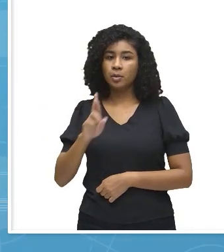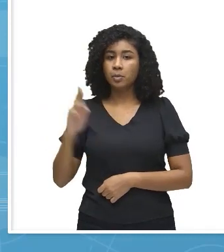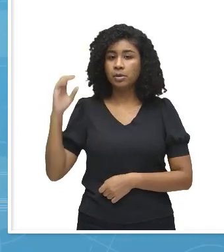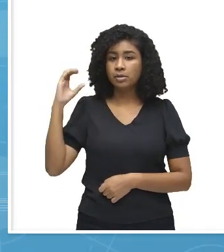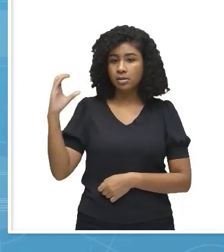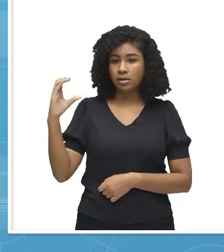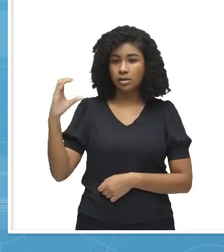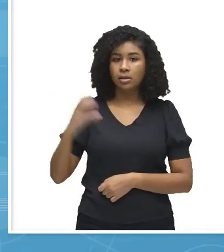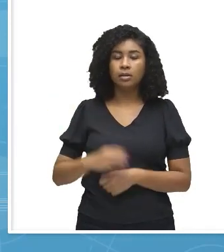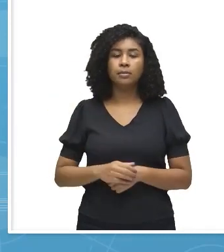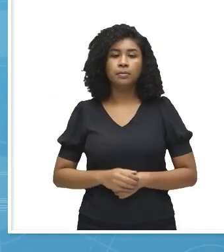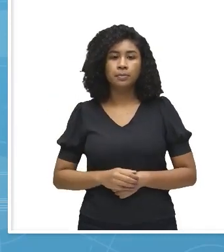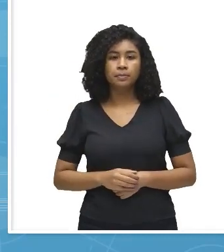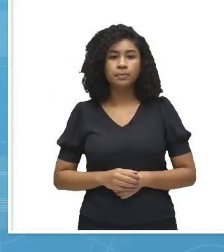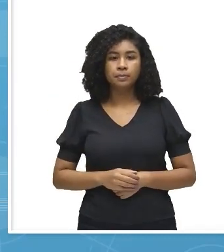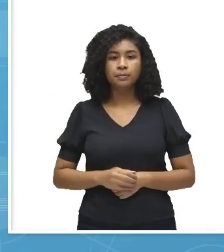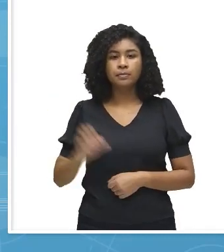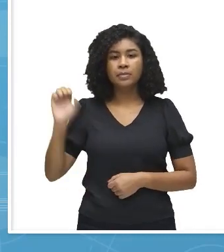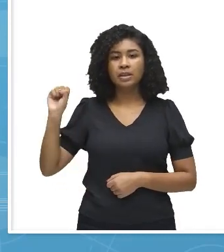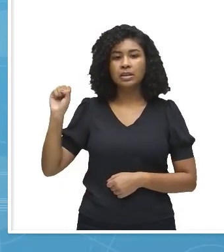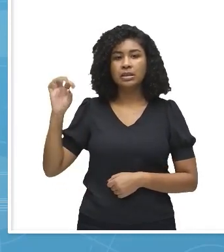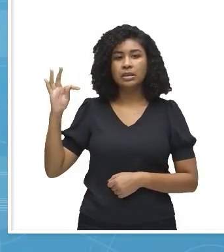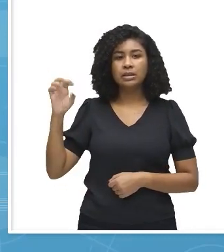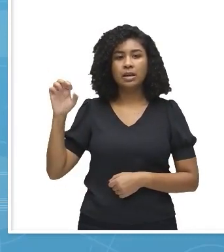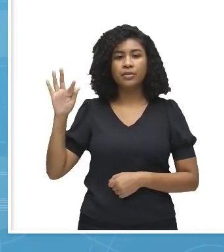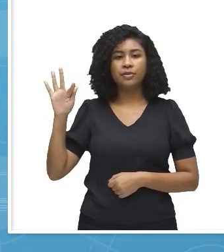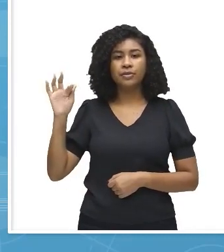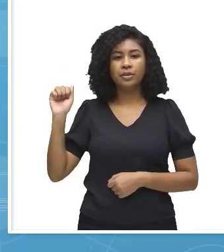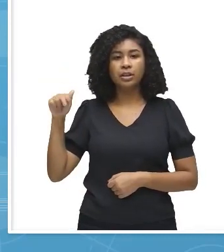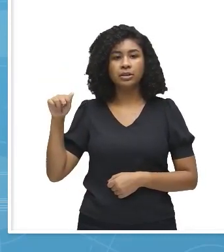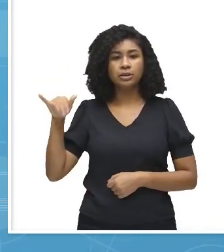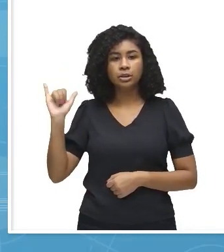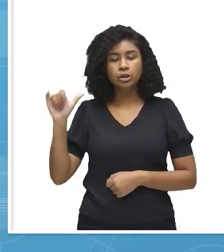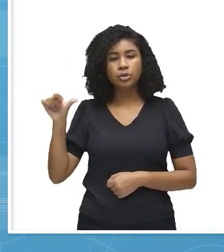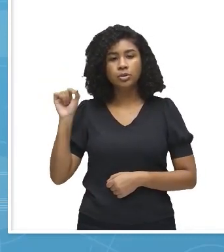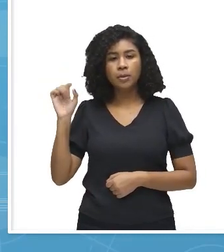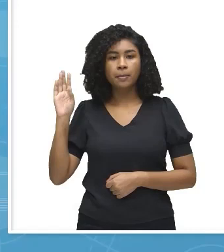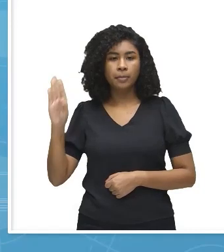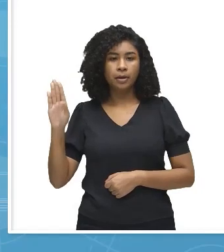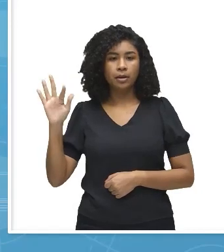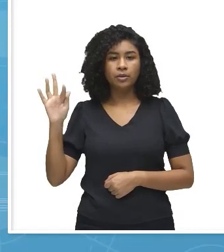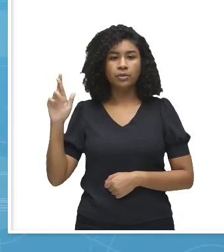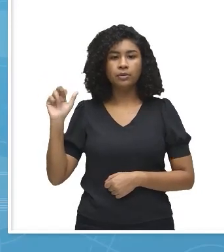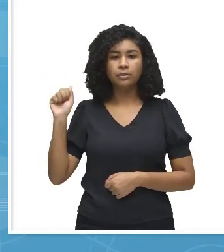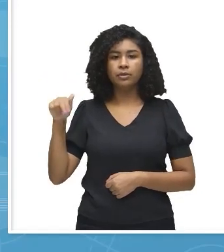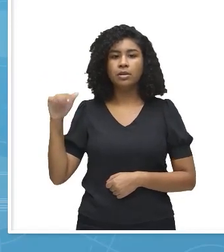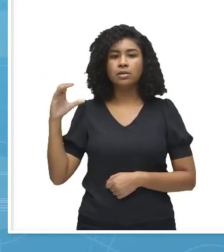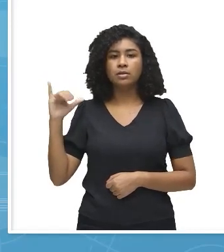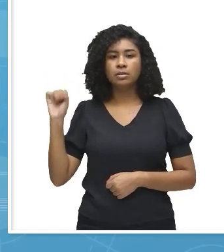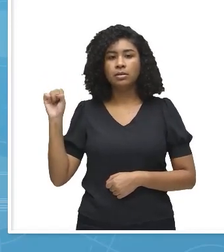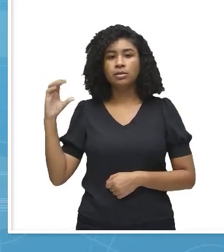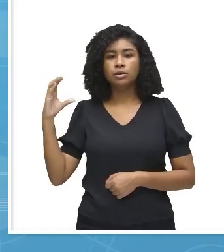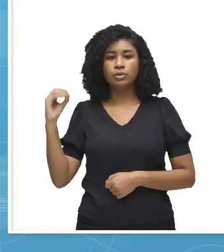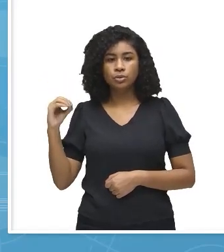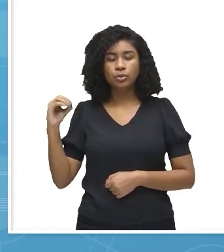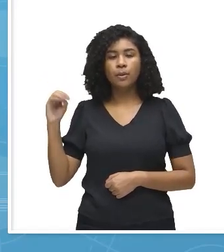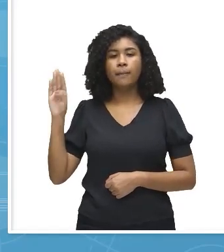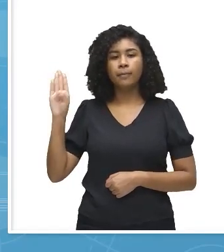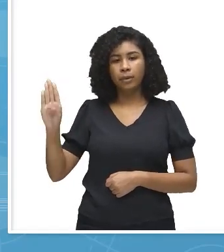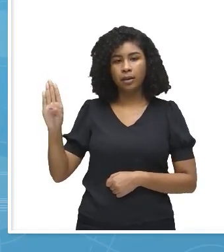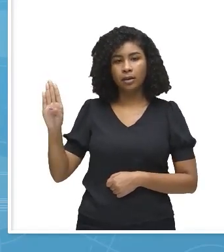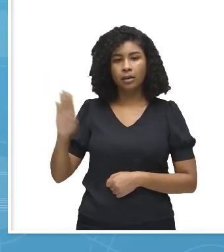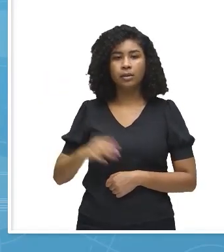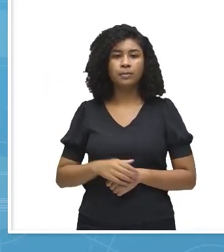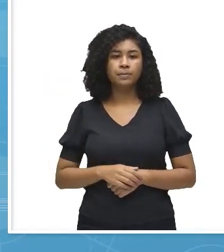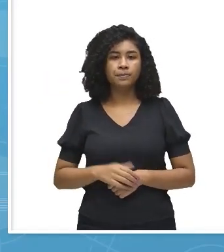a Stephanie colocou letra B, aí temos também o Francisco com a letra B, o Luan Henrique novamente colocou aqui letra A, né,